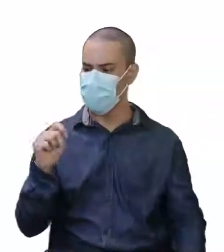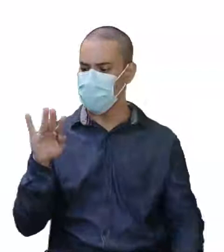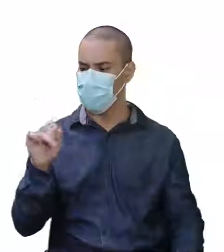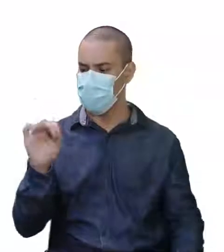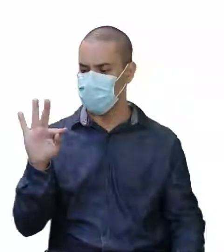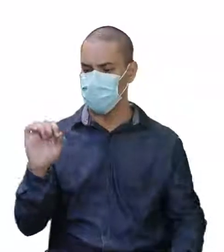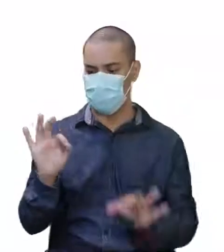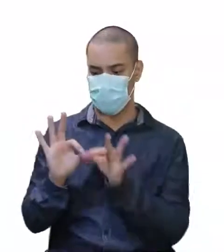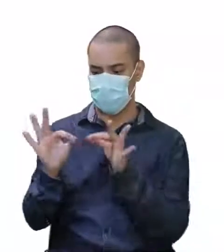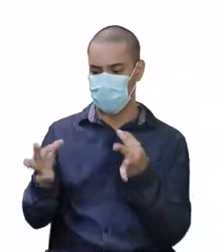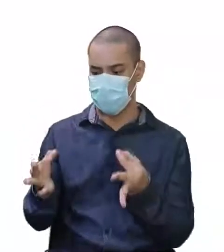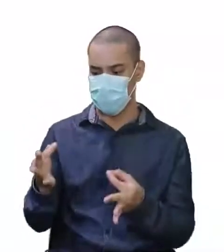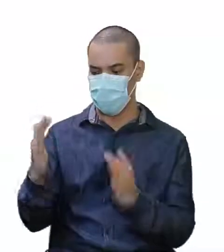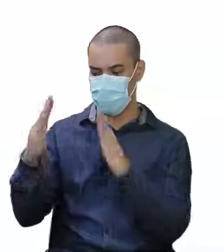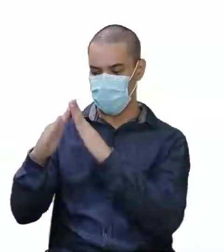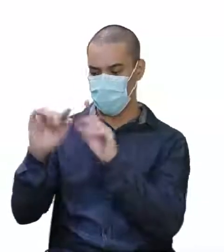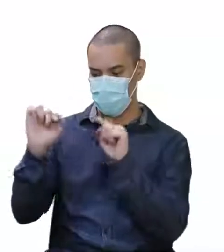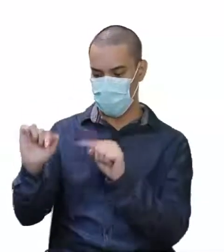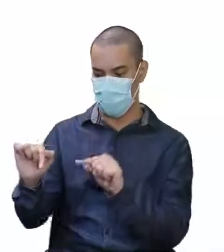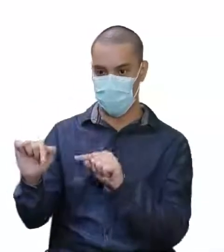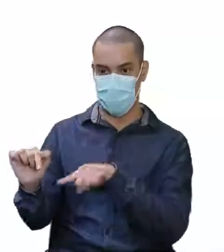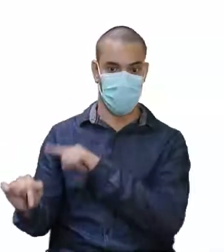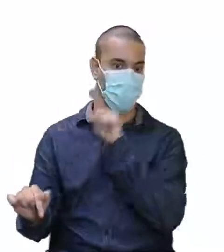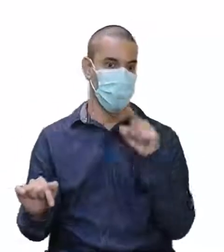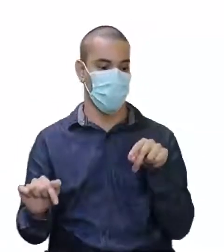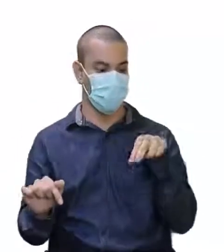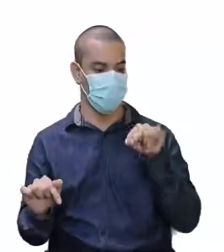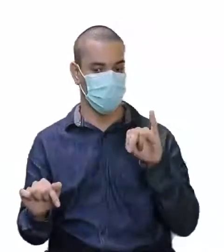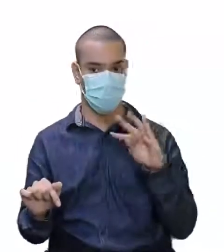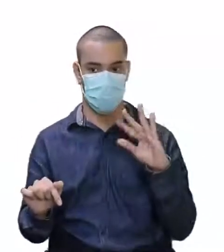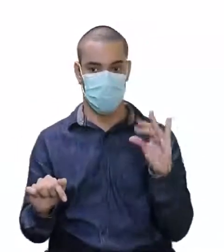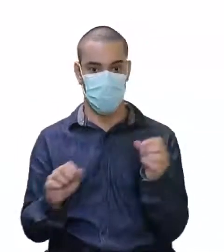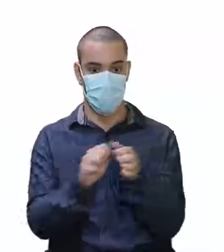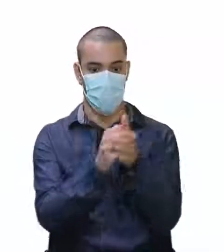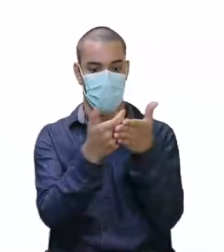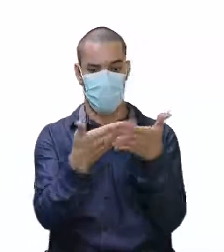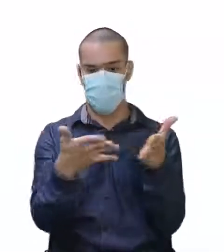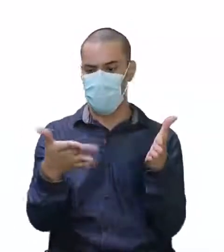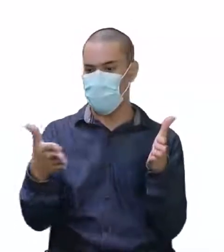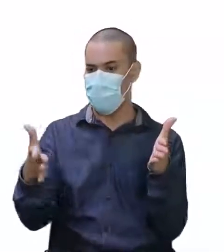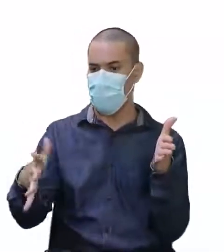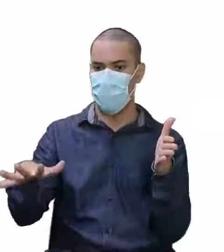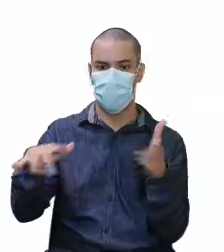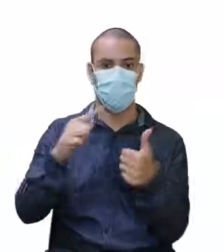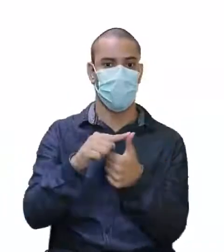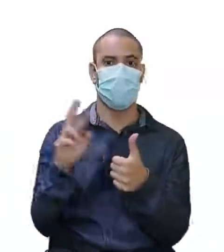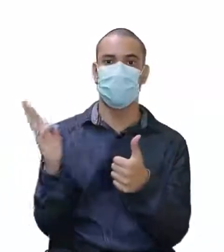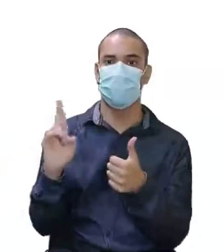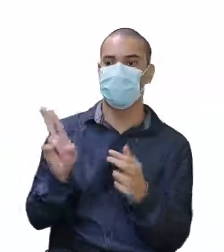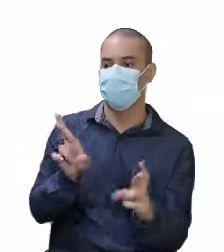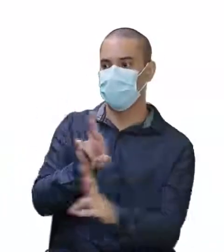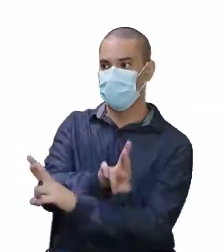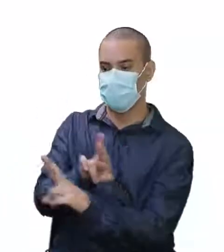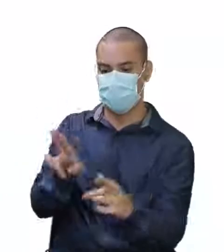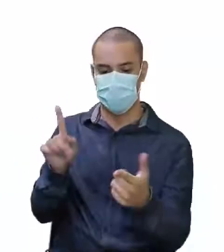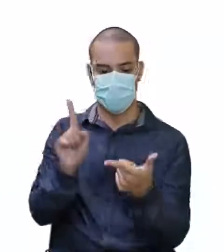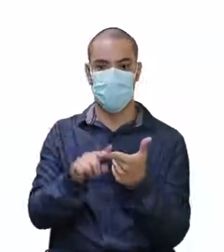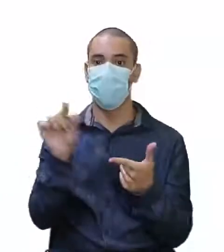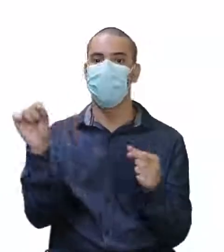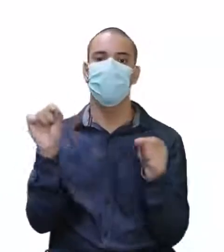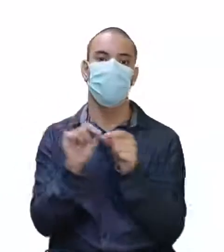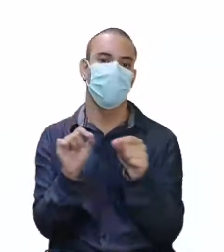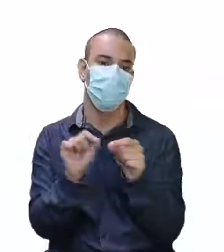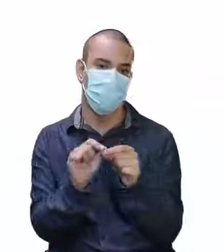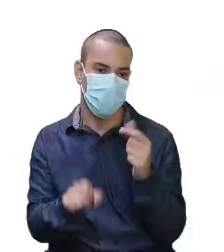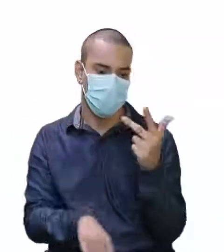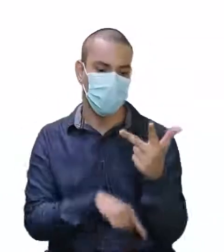mora. O nicho ecológico ele vai abranger aonde ele mora, com quem ele se relaciona, o que ele faz